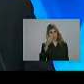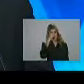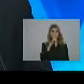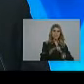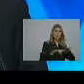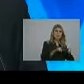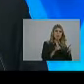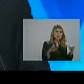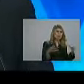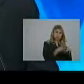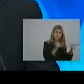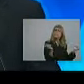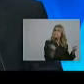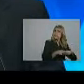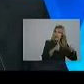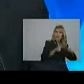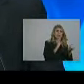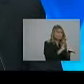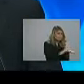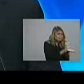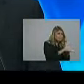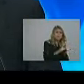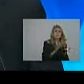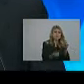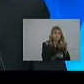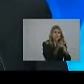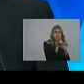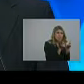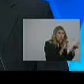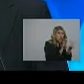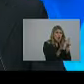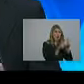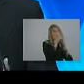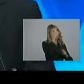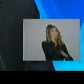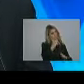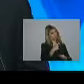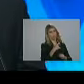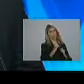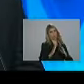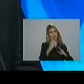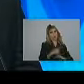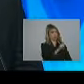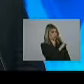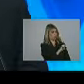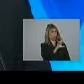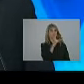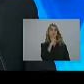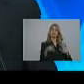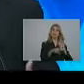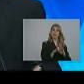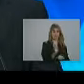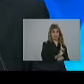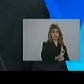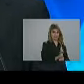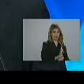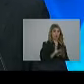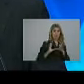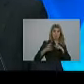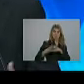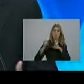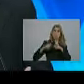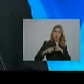Então é possível, sim, investir na segurança pública para o carioca. Hoje há uma academia da Guarda Municipal que pode